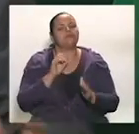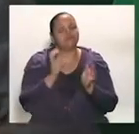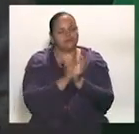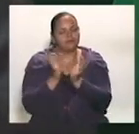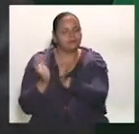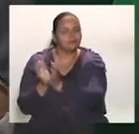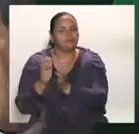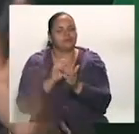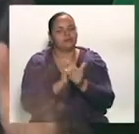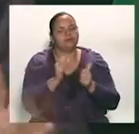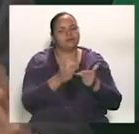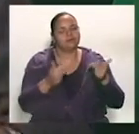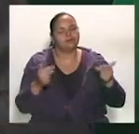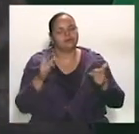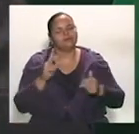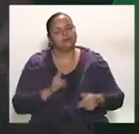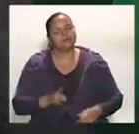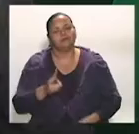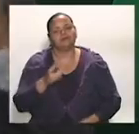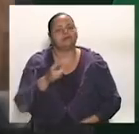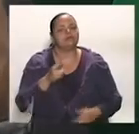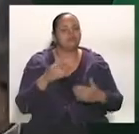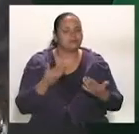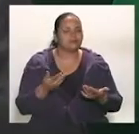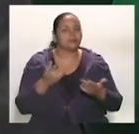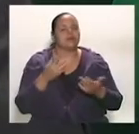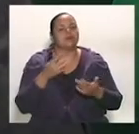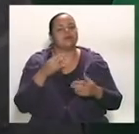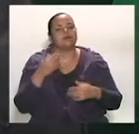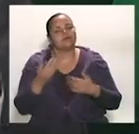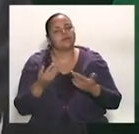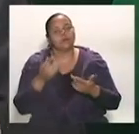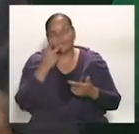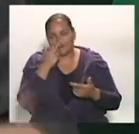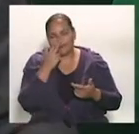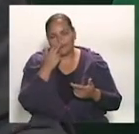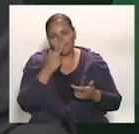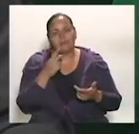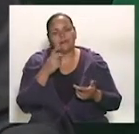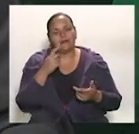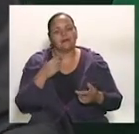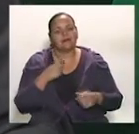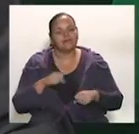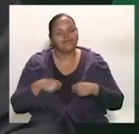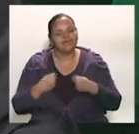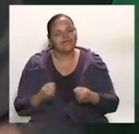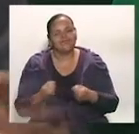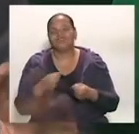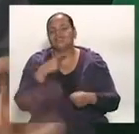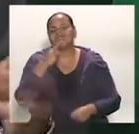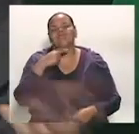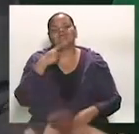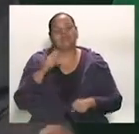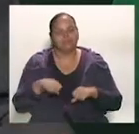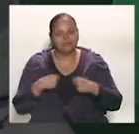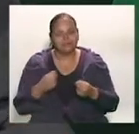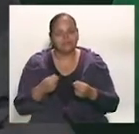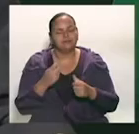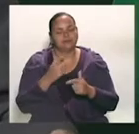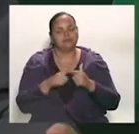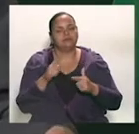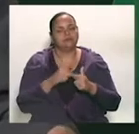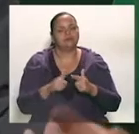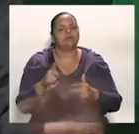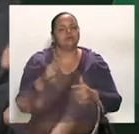esportivas. Então, a gente fica meio sempre que navegando contra a maré, né? É um problema relativamente fácil